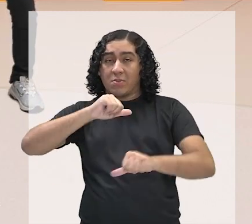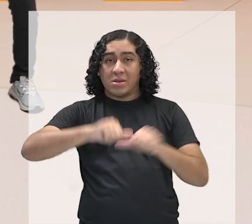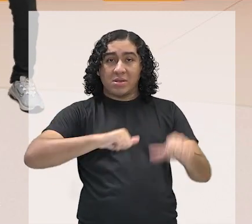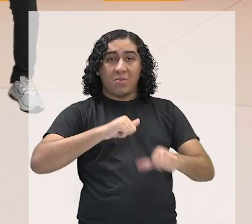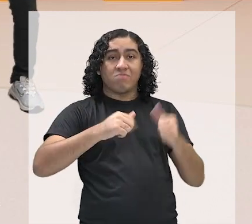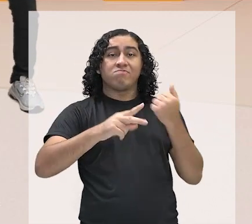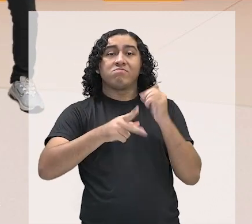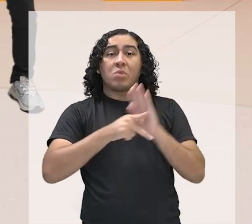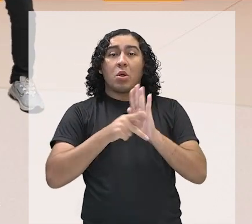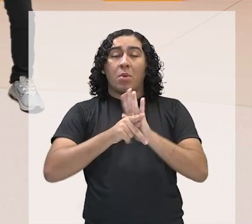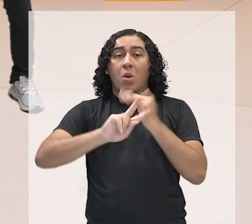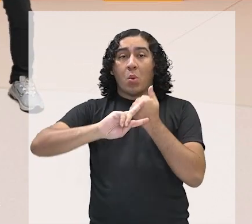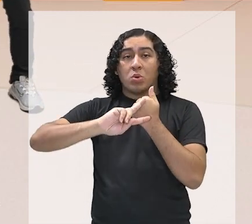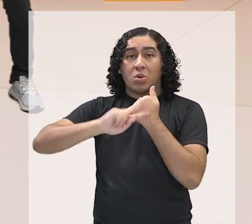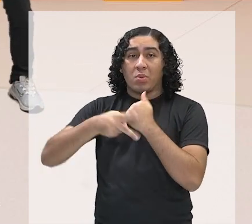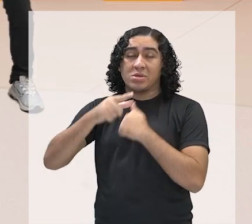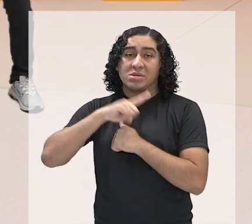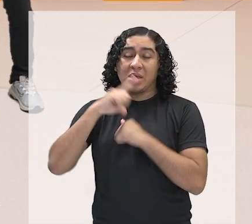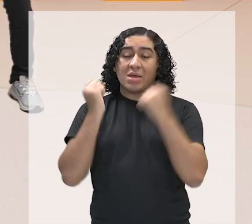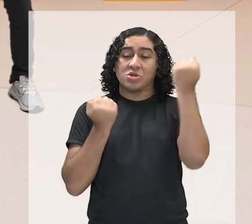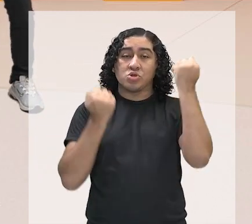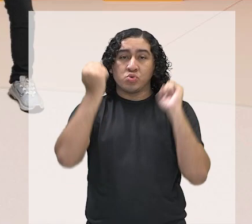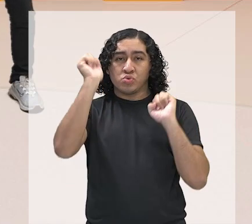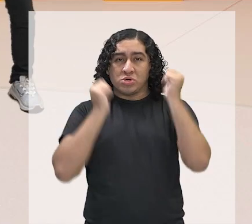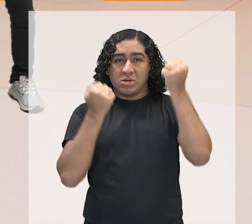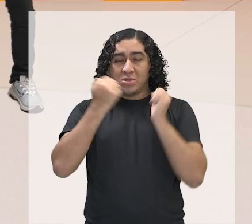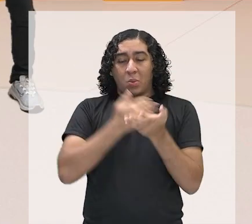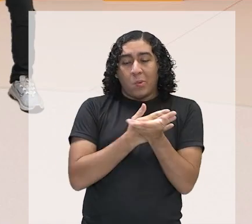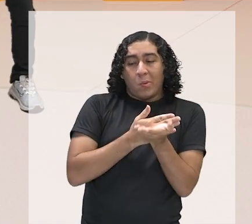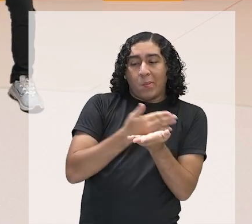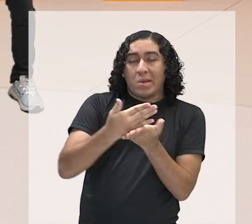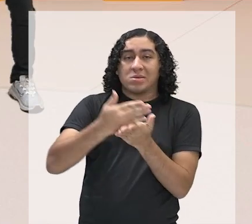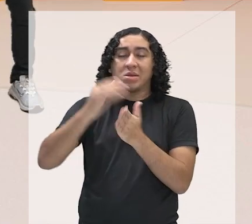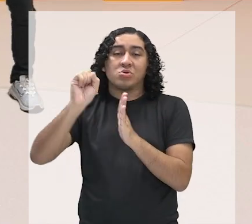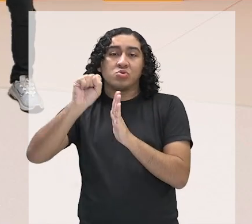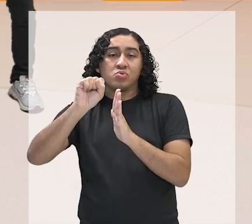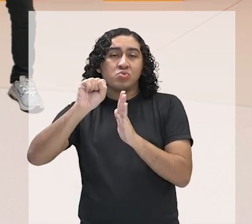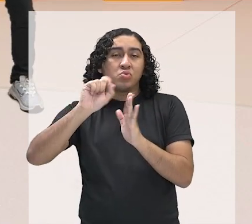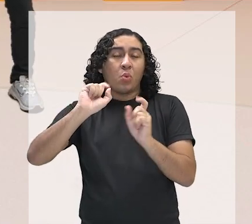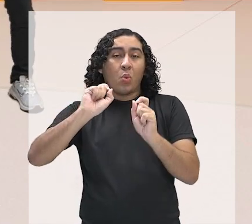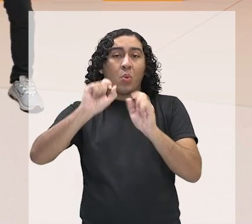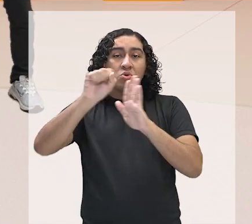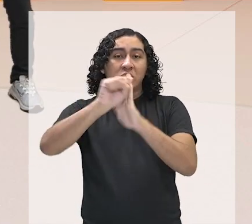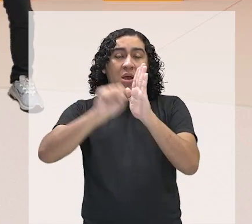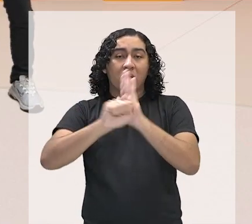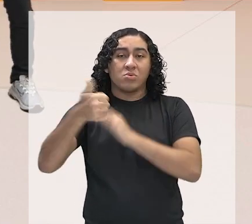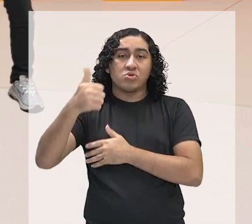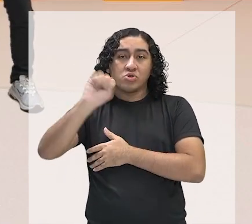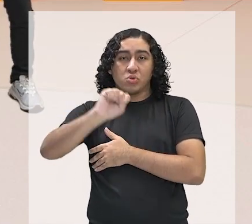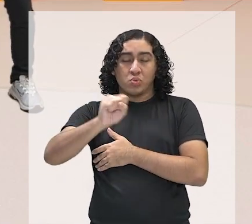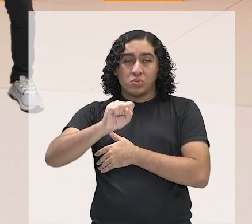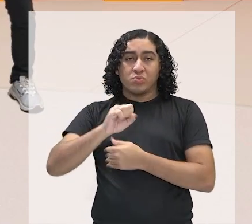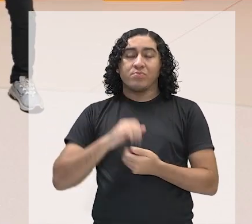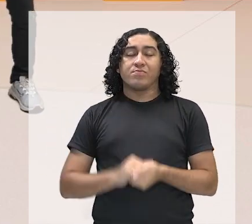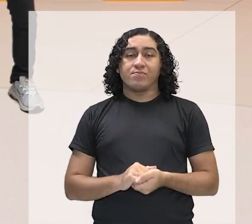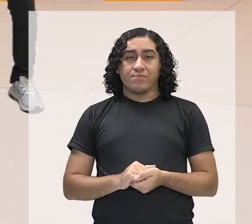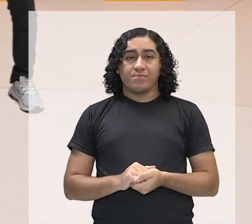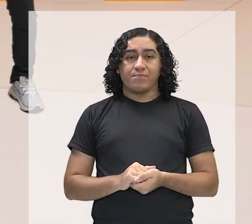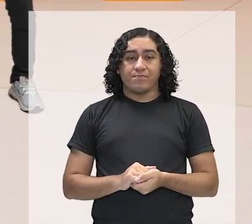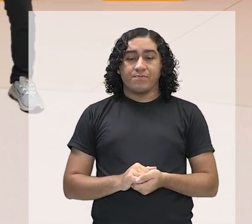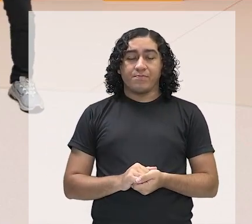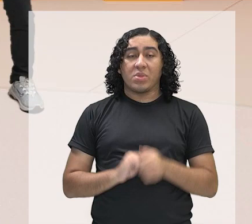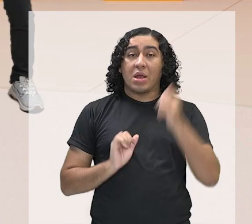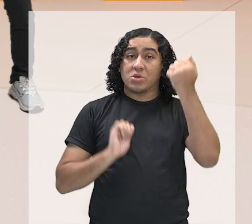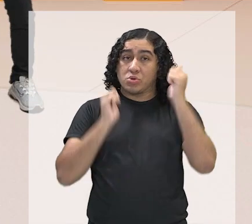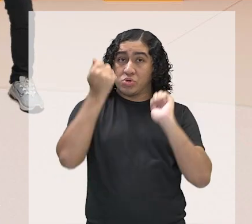de industrialização que começa lá no século XVIII, tá? E o processo de industrialização, ele mudou a